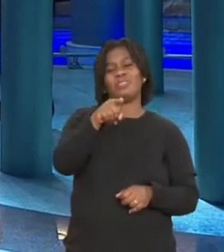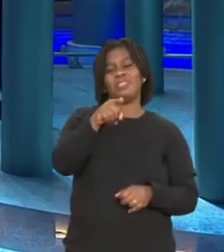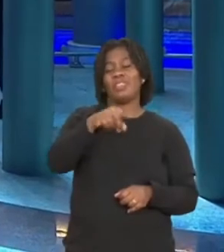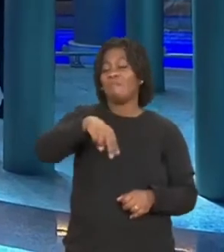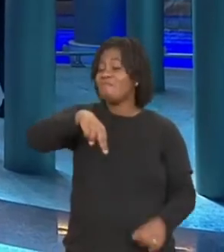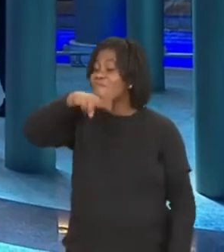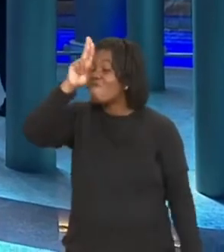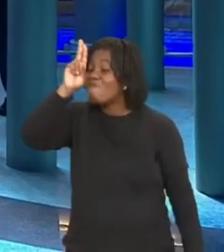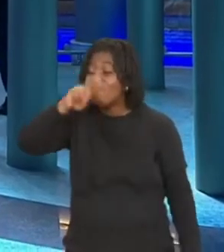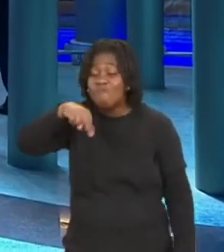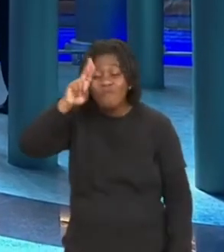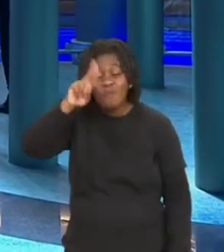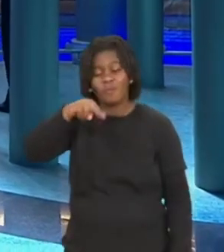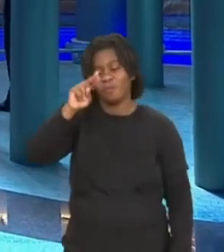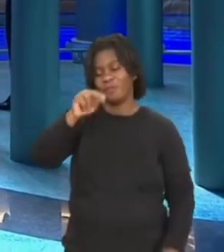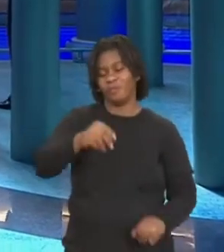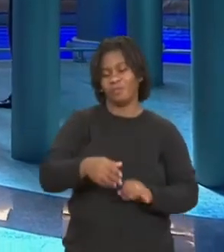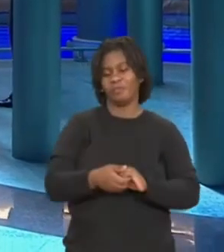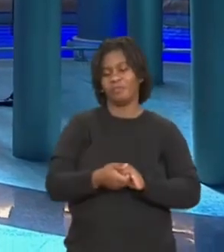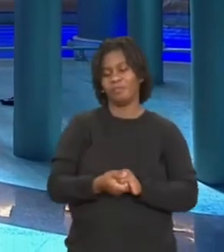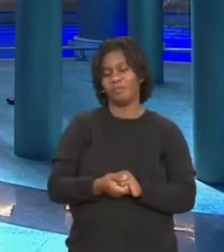Nunca.